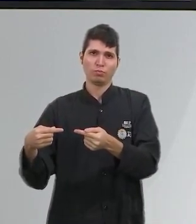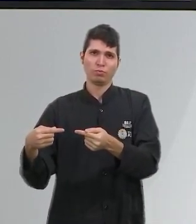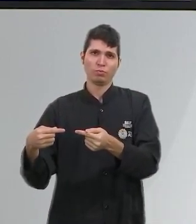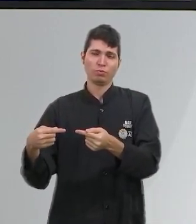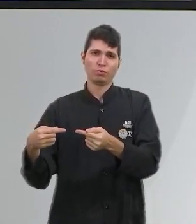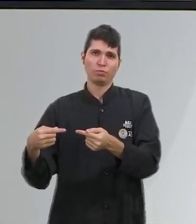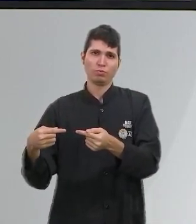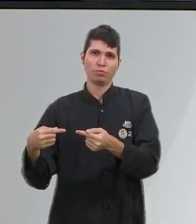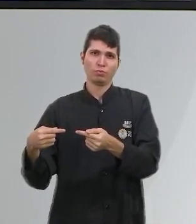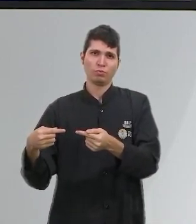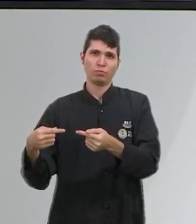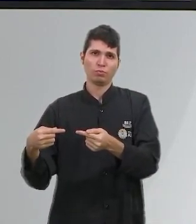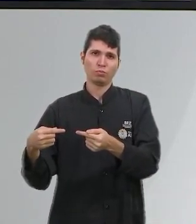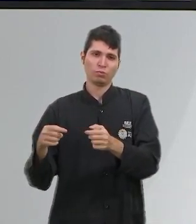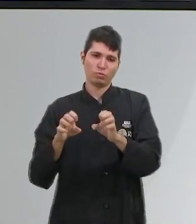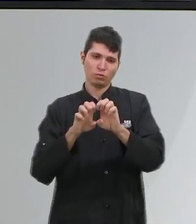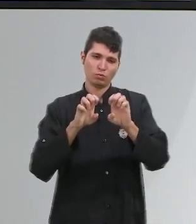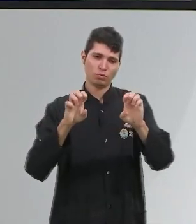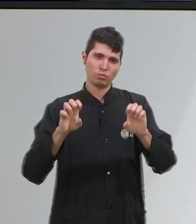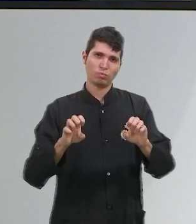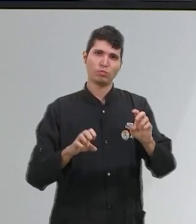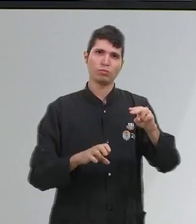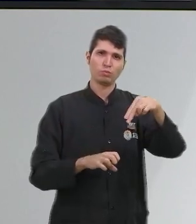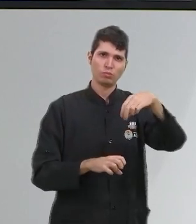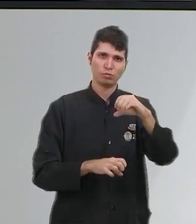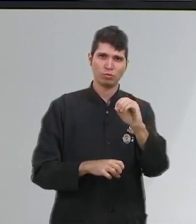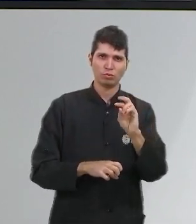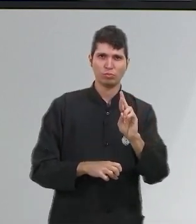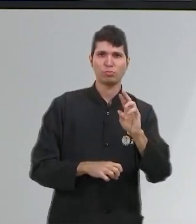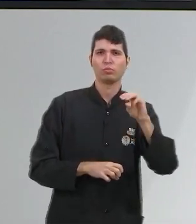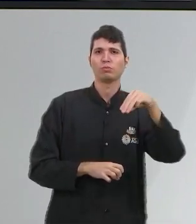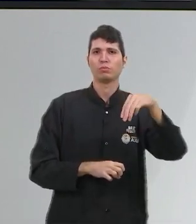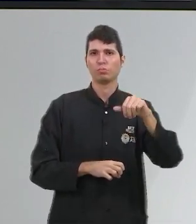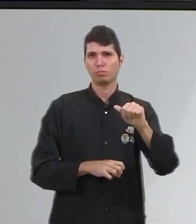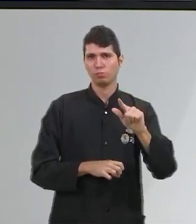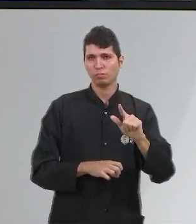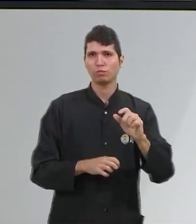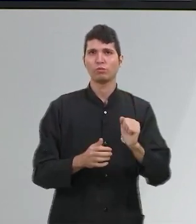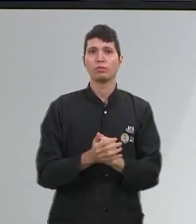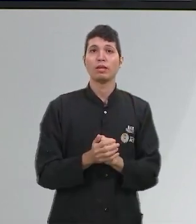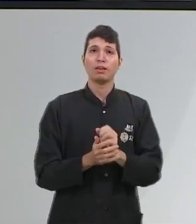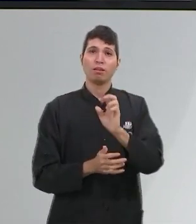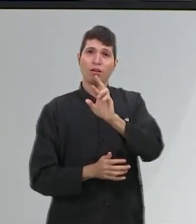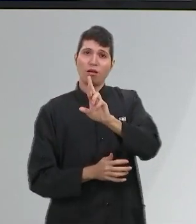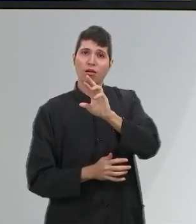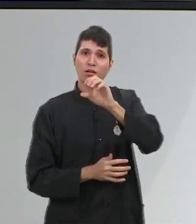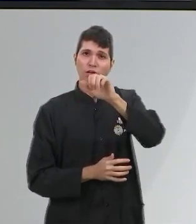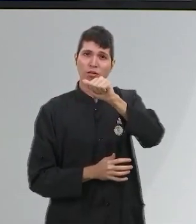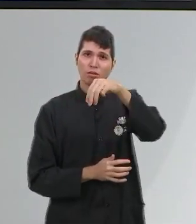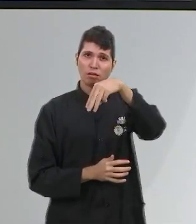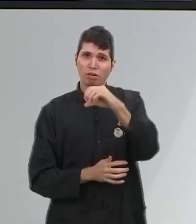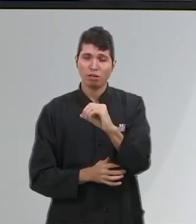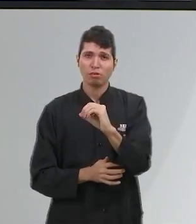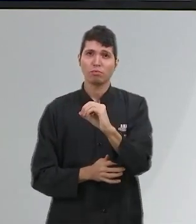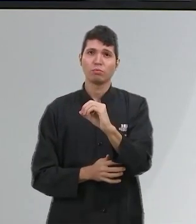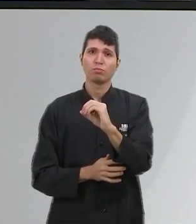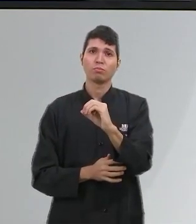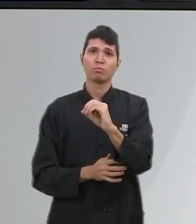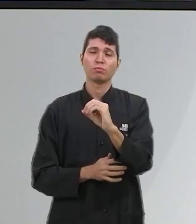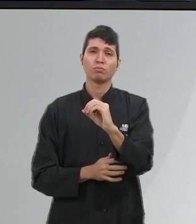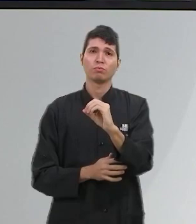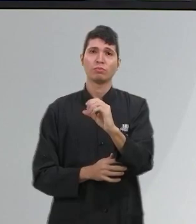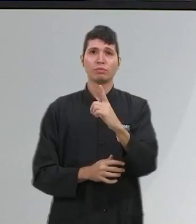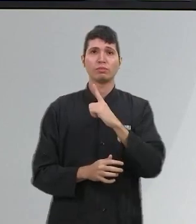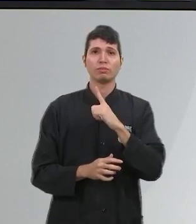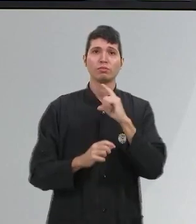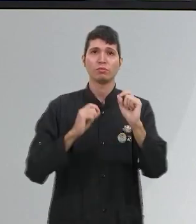seja, cadeia normal, uma única sequência. Já a cadeia ramificada é quando eu tenho a presença de mais de